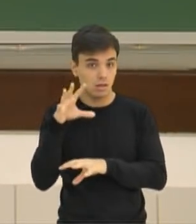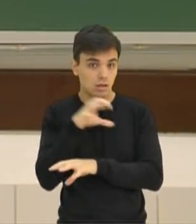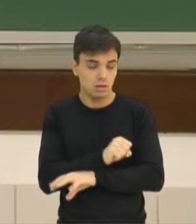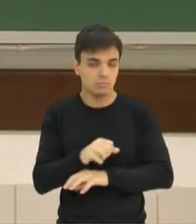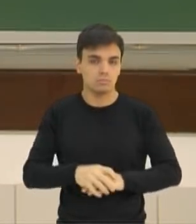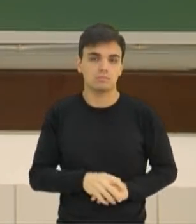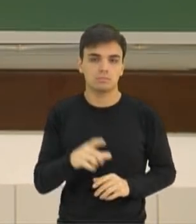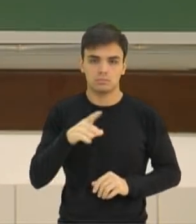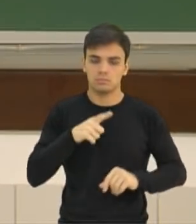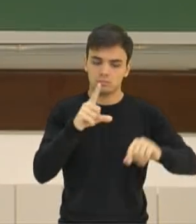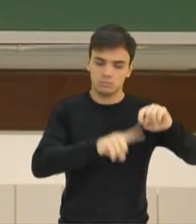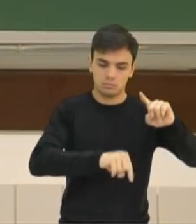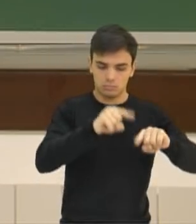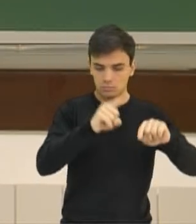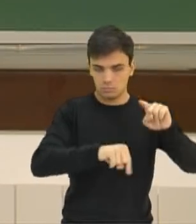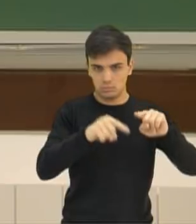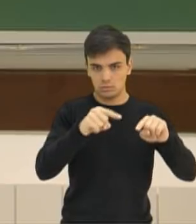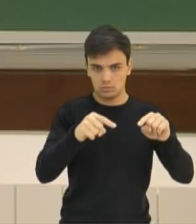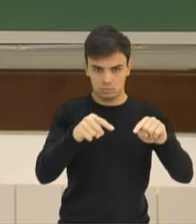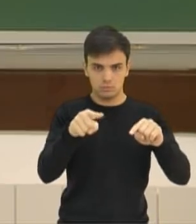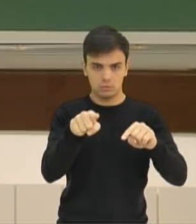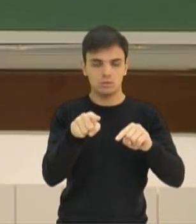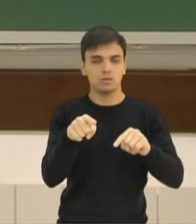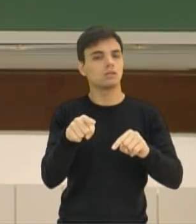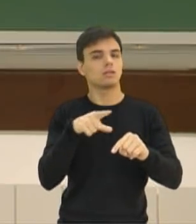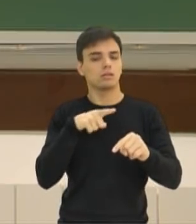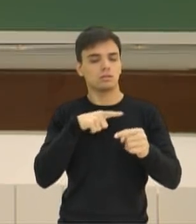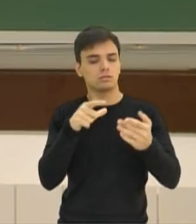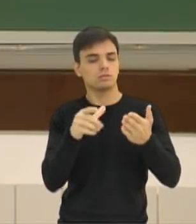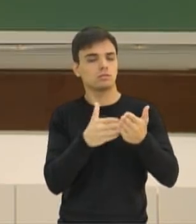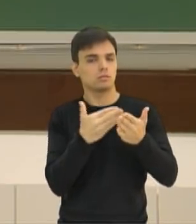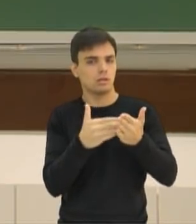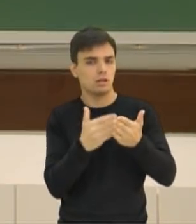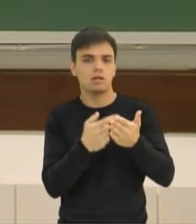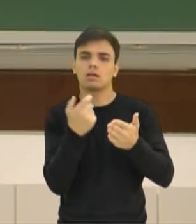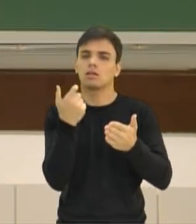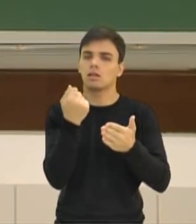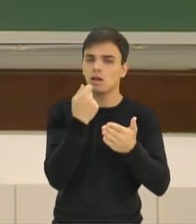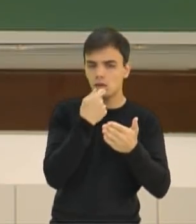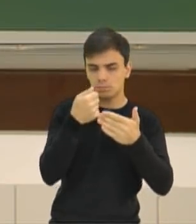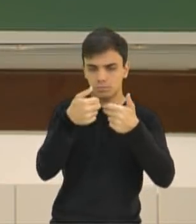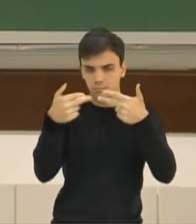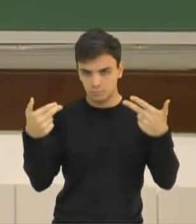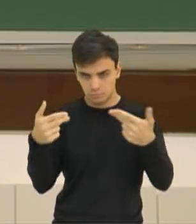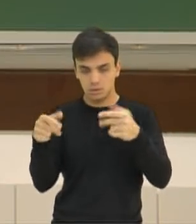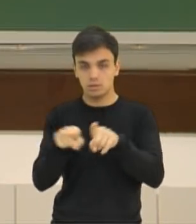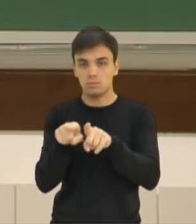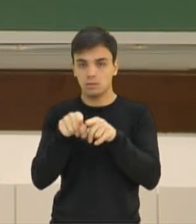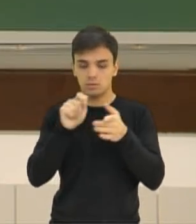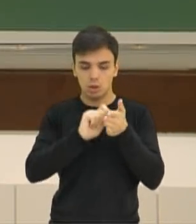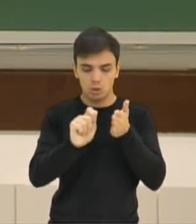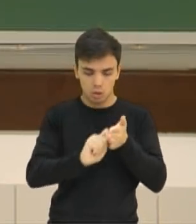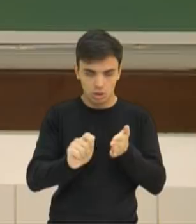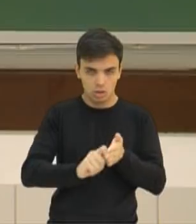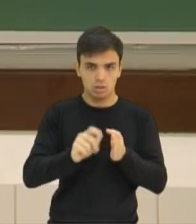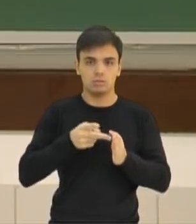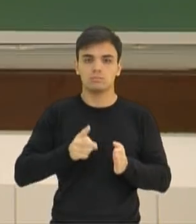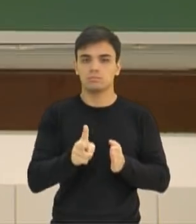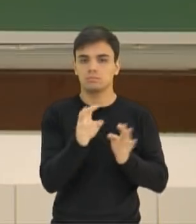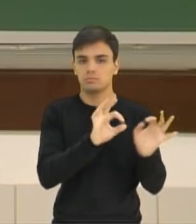Ter o material de vocês aí em mãos para acompanhar a aula, lápis, caderno, caneta, fazer as devidas anotações para